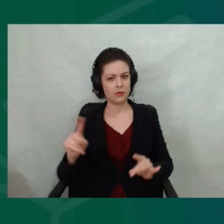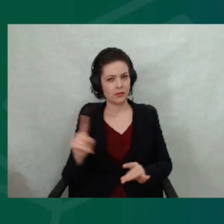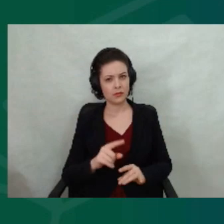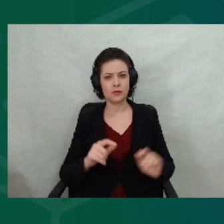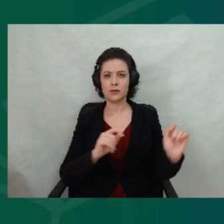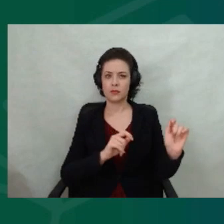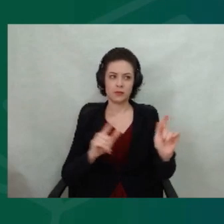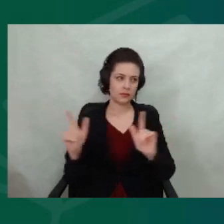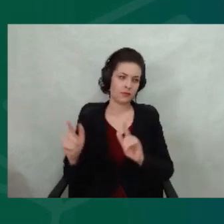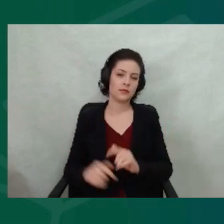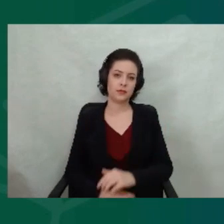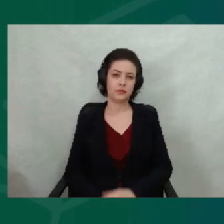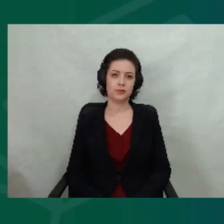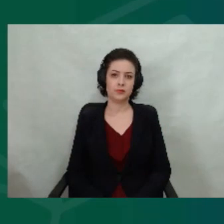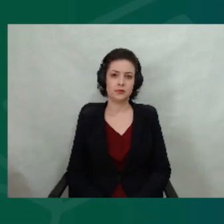favor.